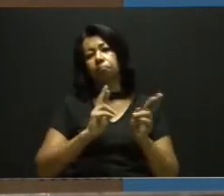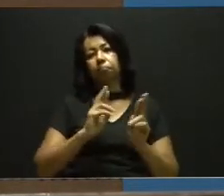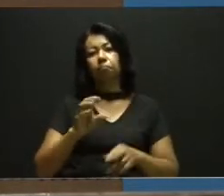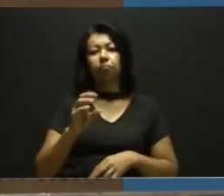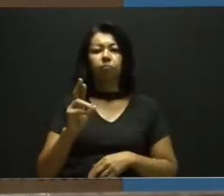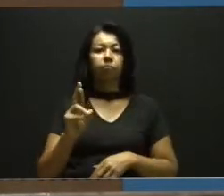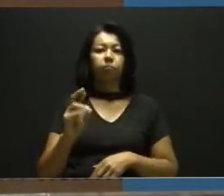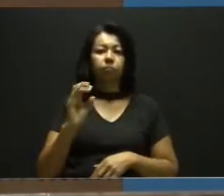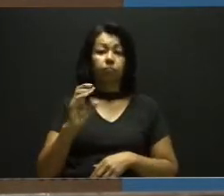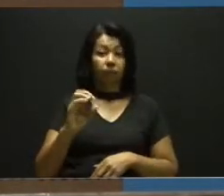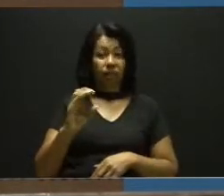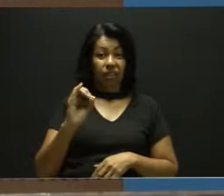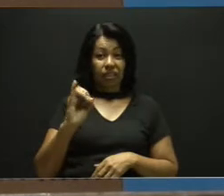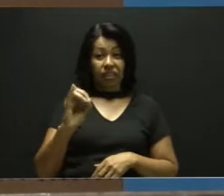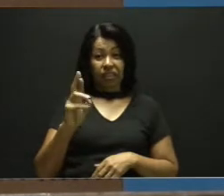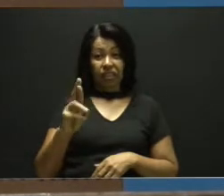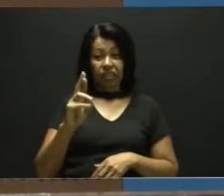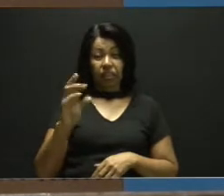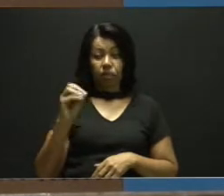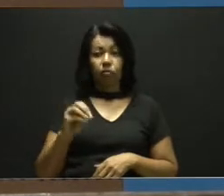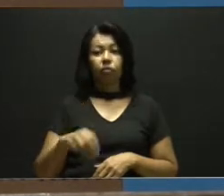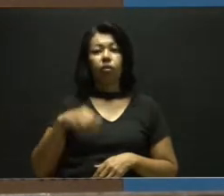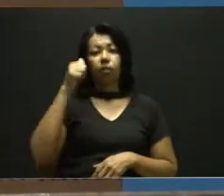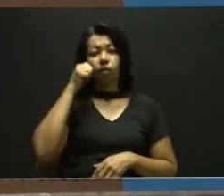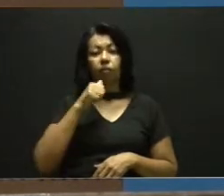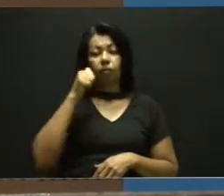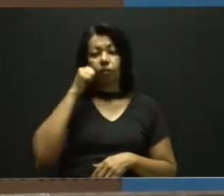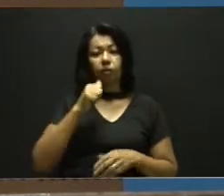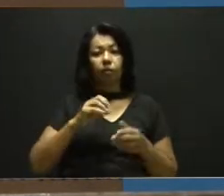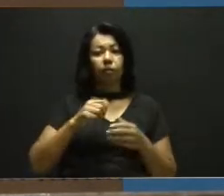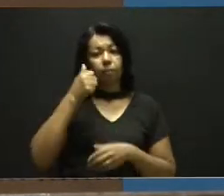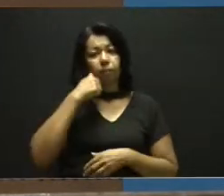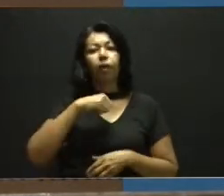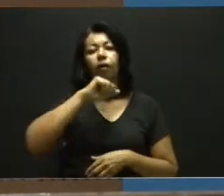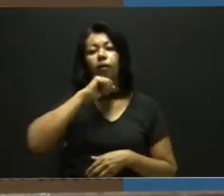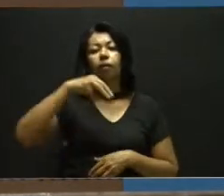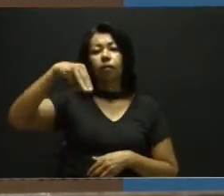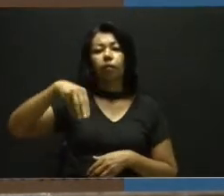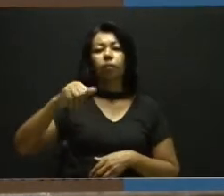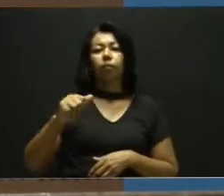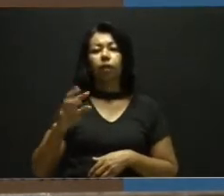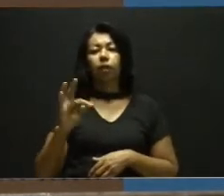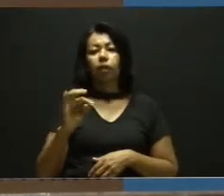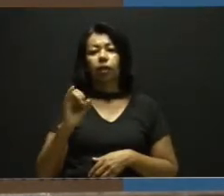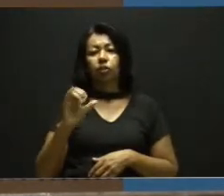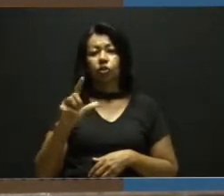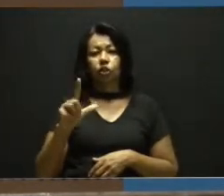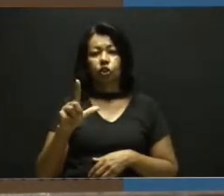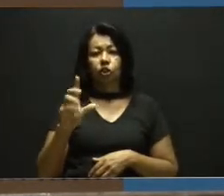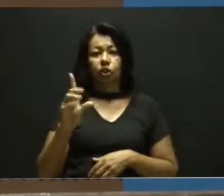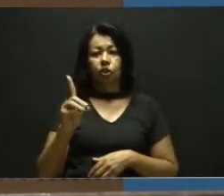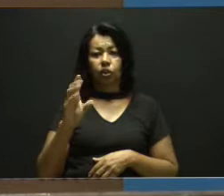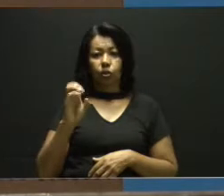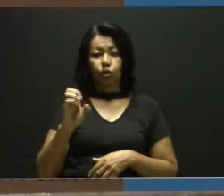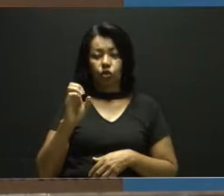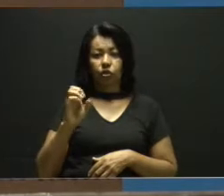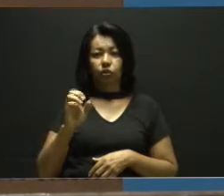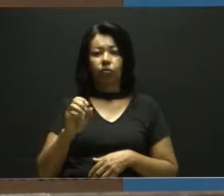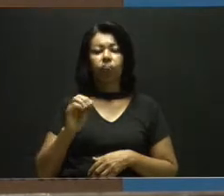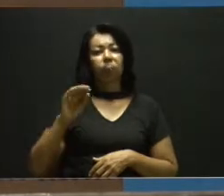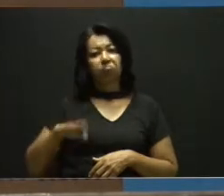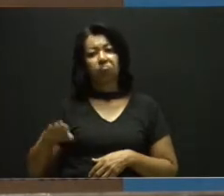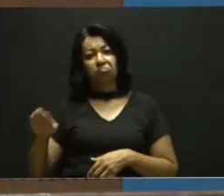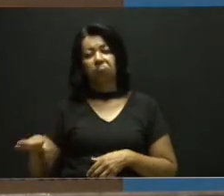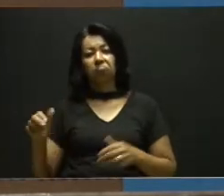e dona de casa e e da dona de casa matilde ribeiro teve a sua infância na região central de cubatão